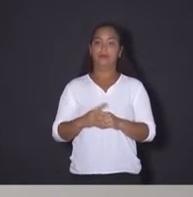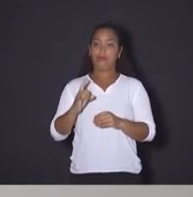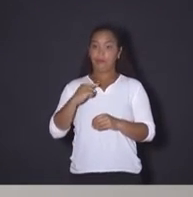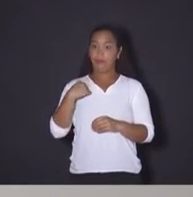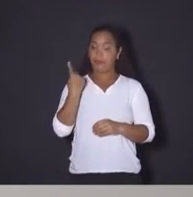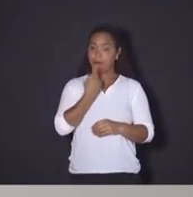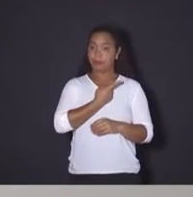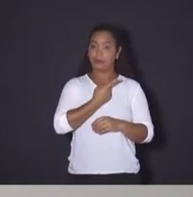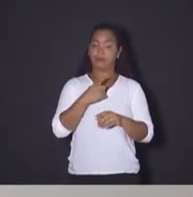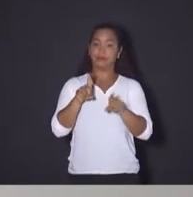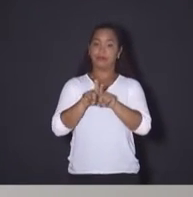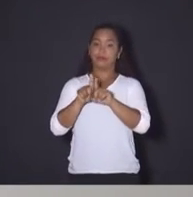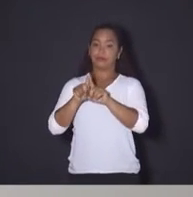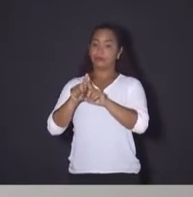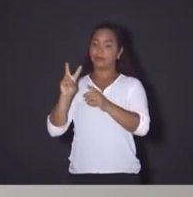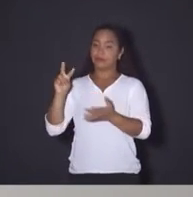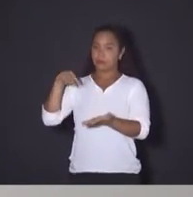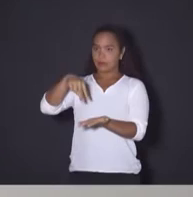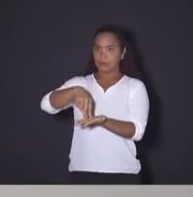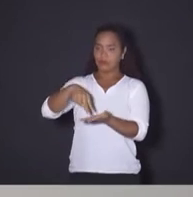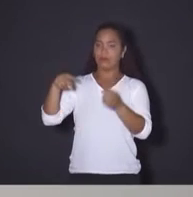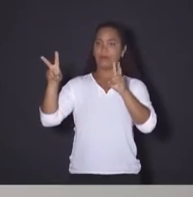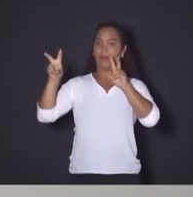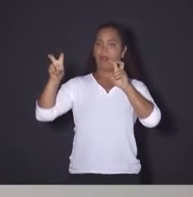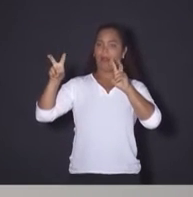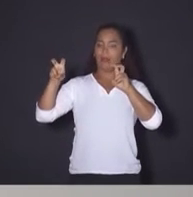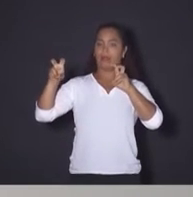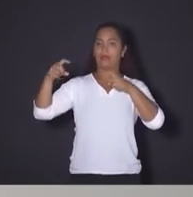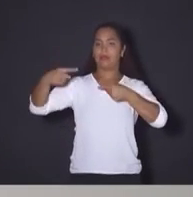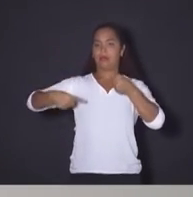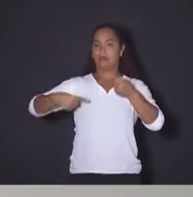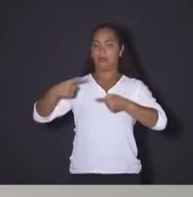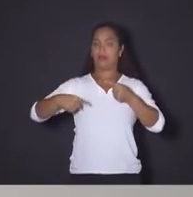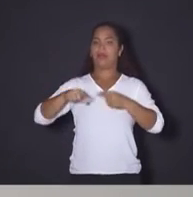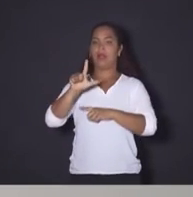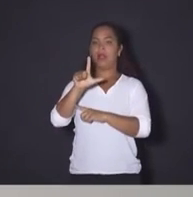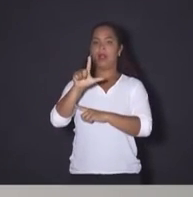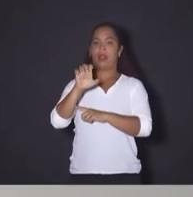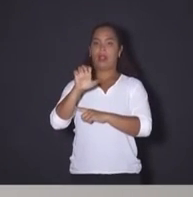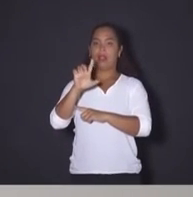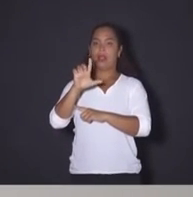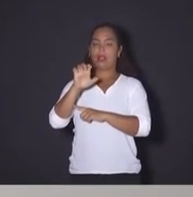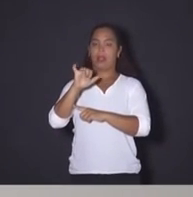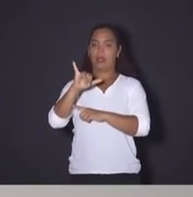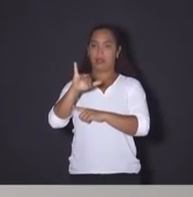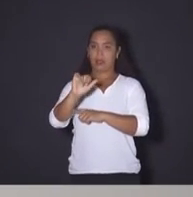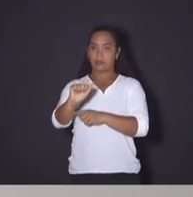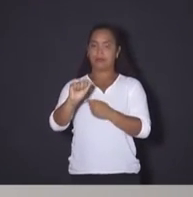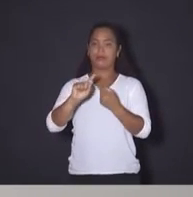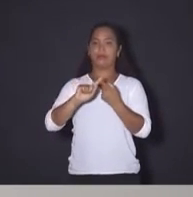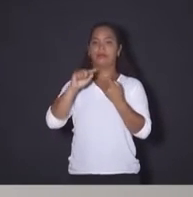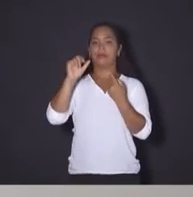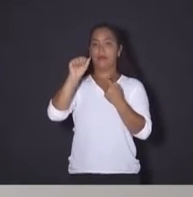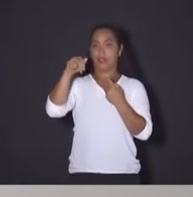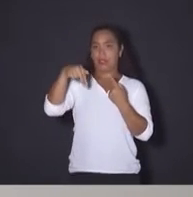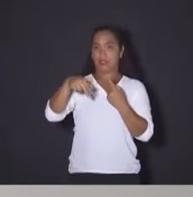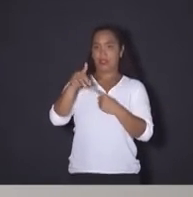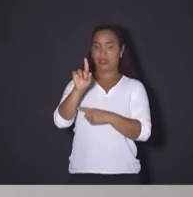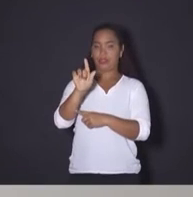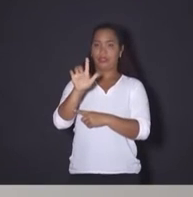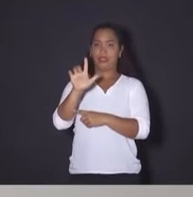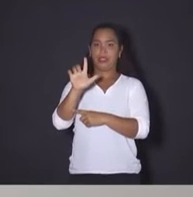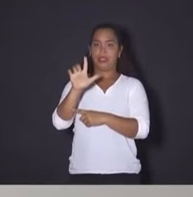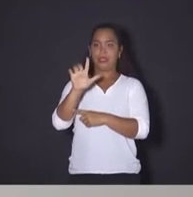ao trazermos para esse debate alguns pensadores como lela ea própria ângela davis né